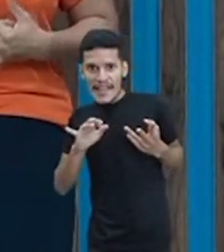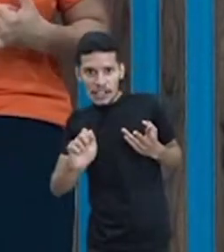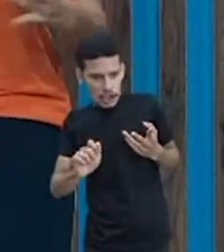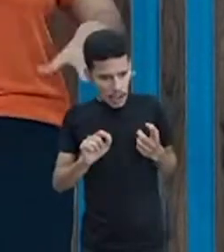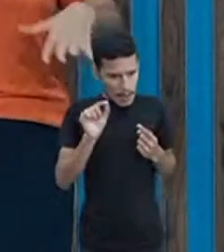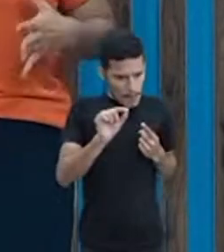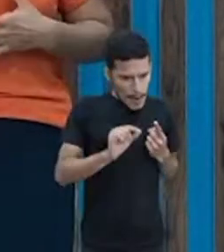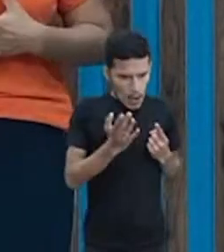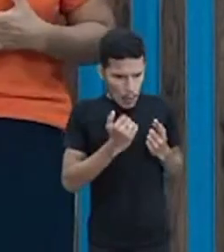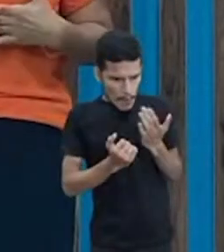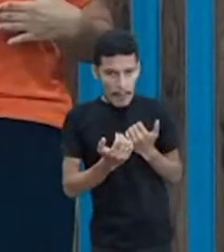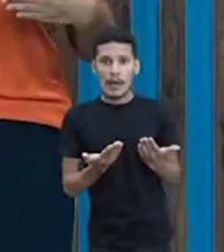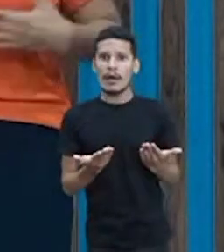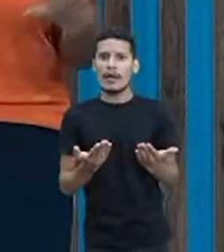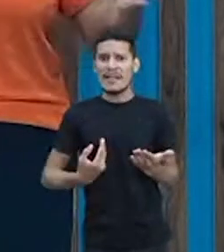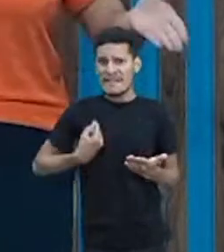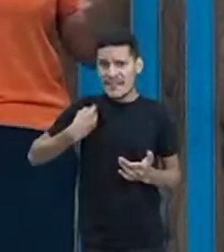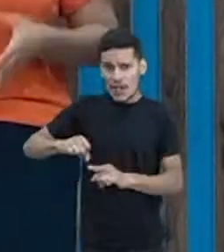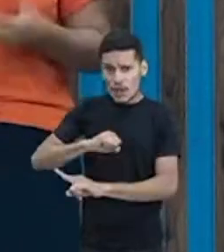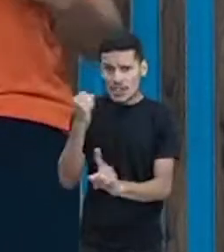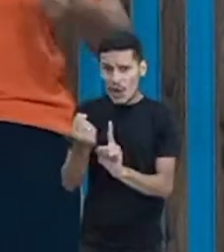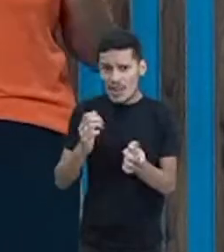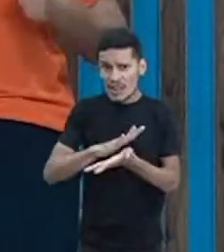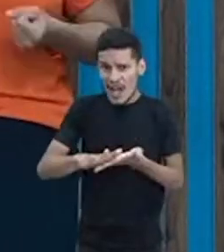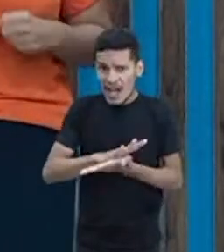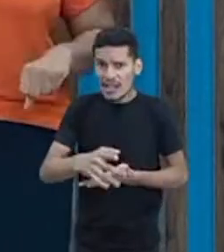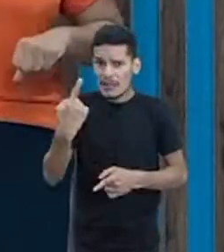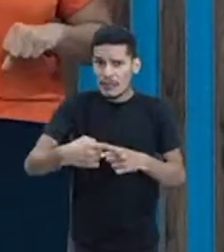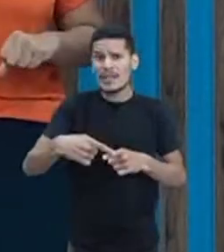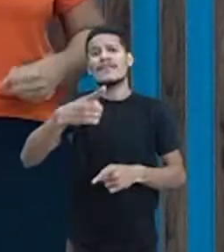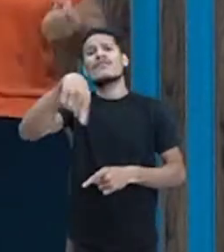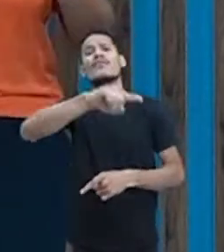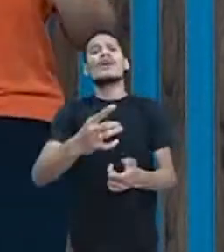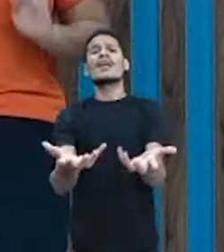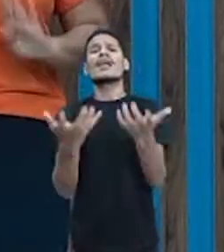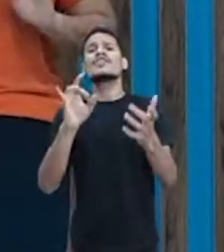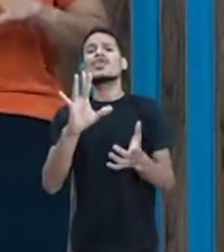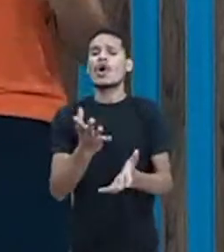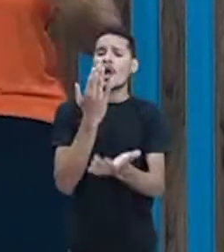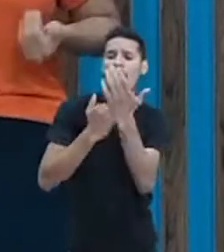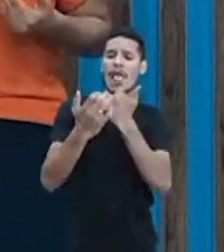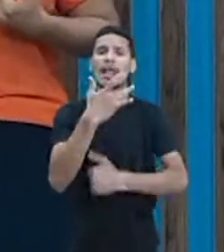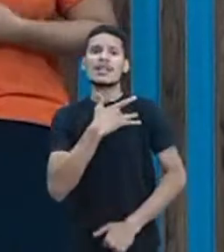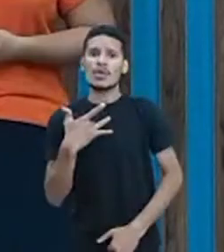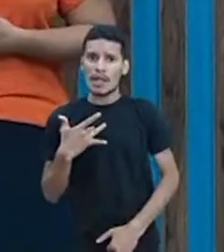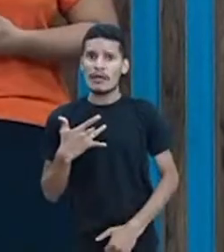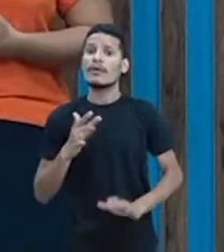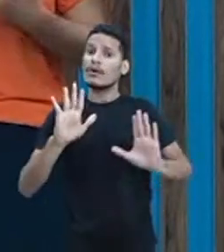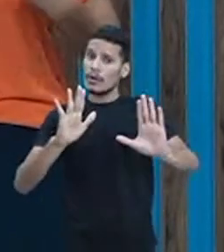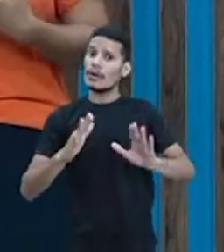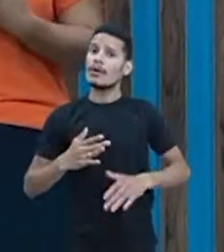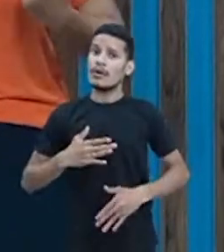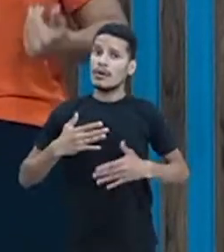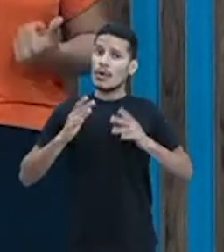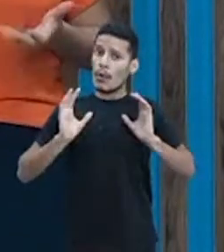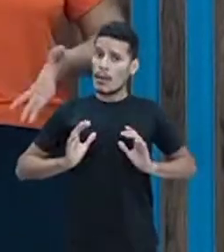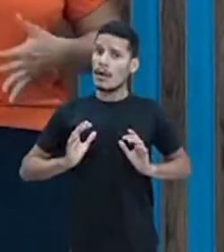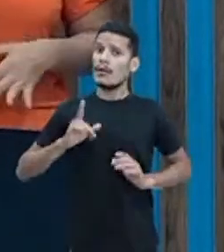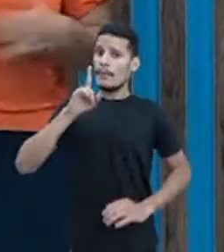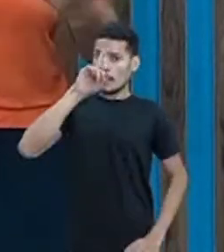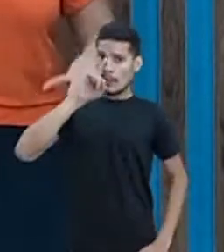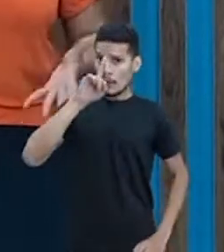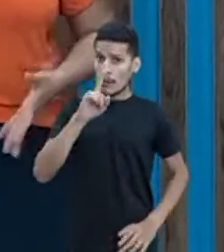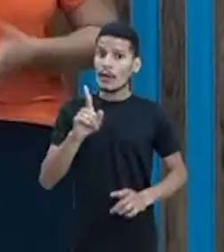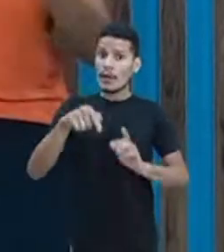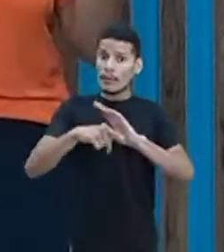você não ter mais vida social porque você só se alimenta das suas comidas saudáveis. Então, são comportamentos perigosos e eles são o quê? Estimulados